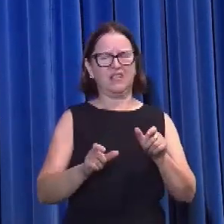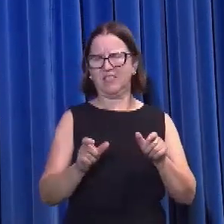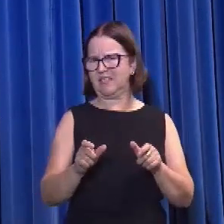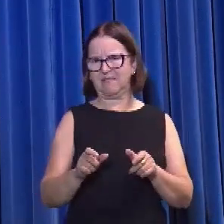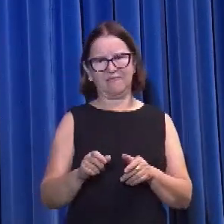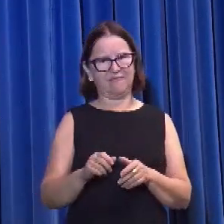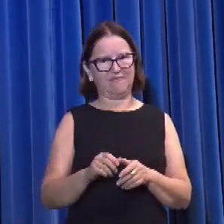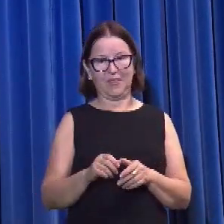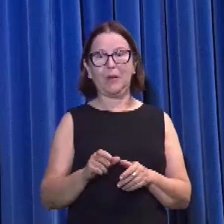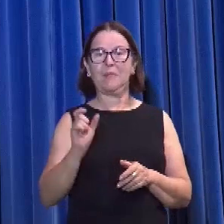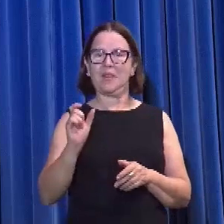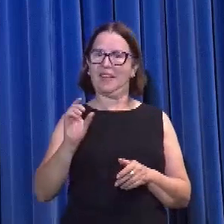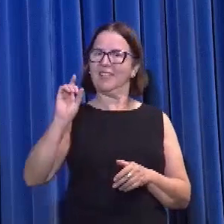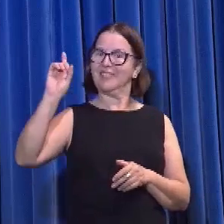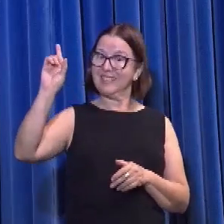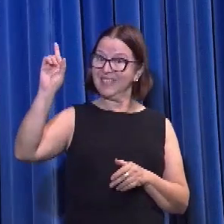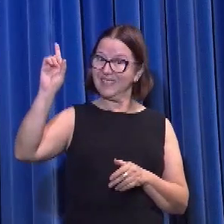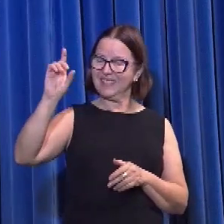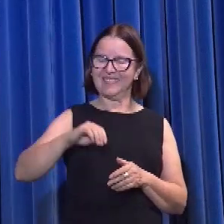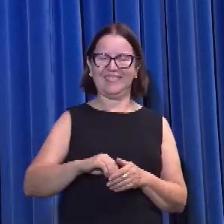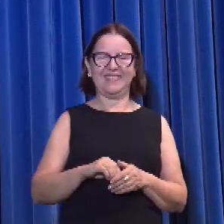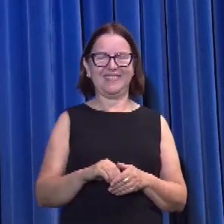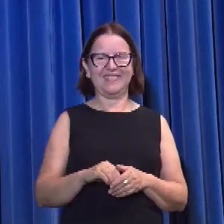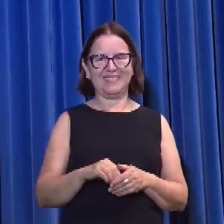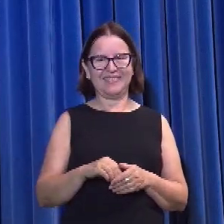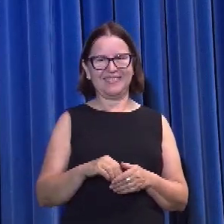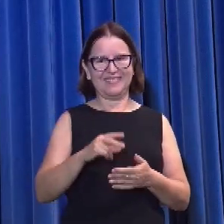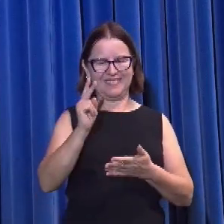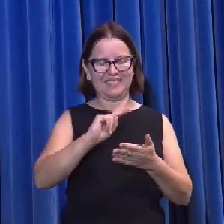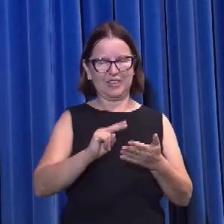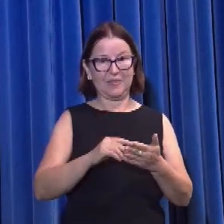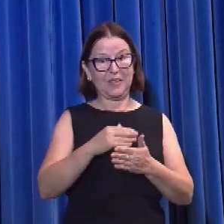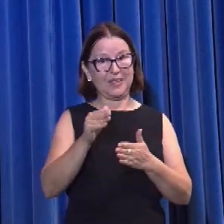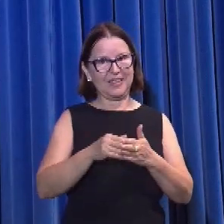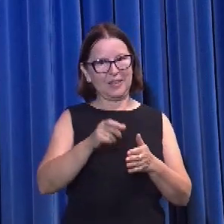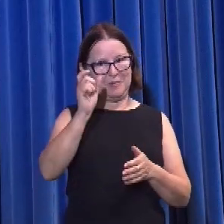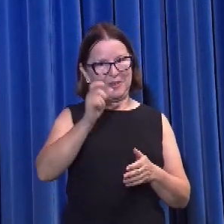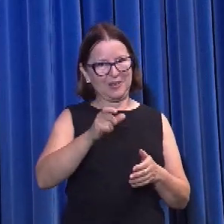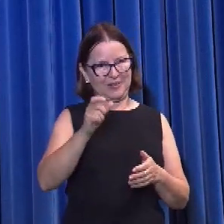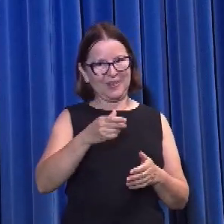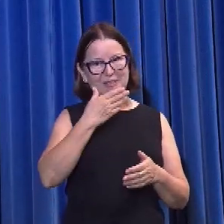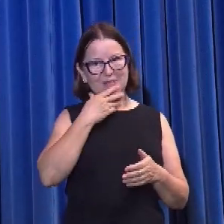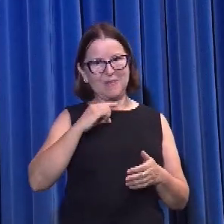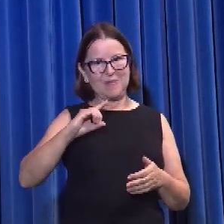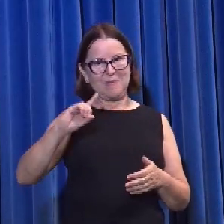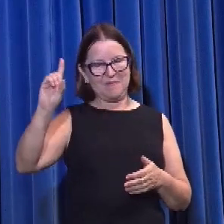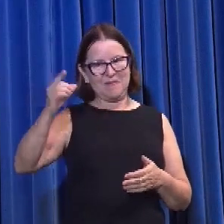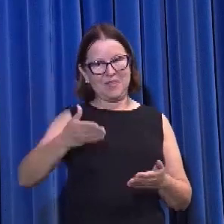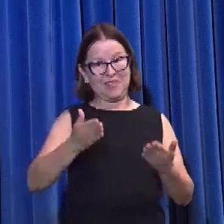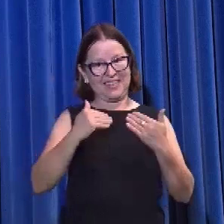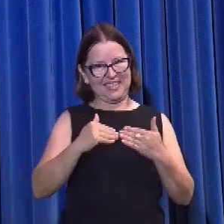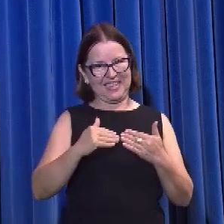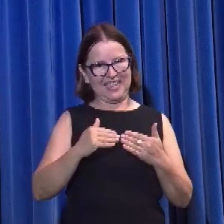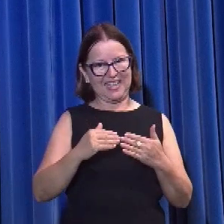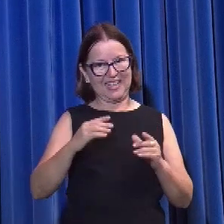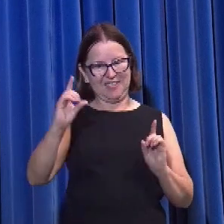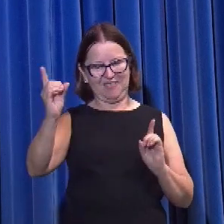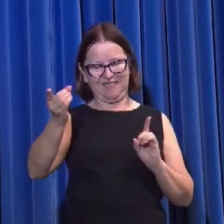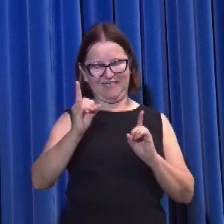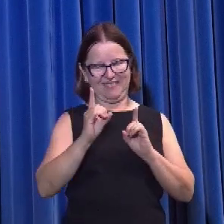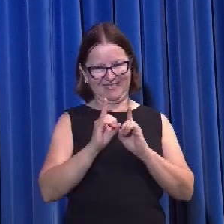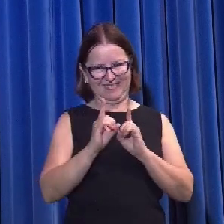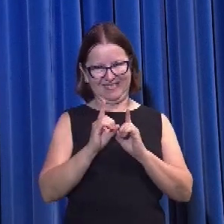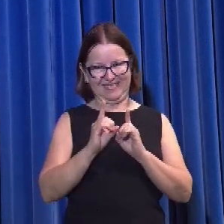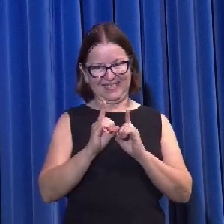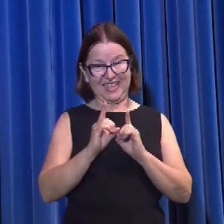palavra de Deus. Vamos dar uma olhada nesse texto. Todo aquele que o Pai me dá, esse virá a mim,